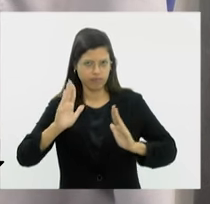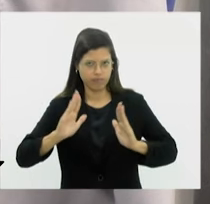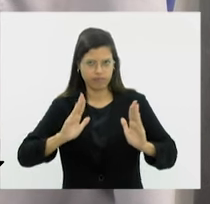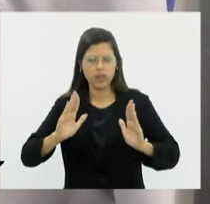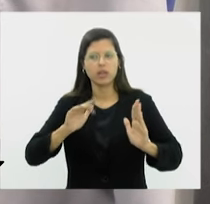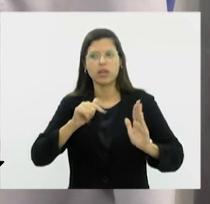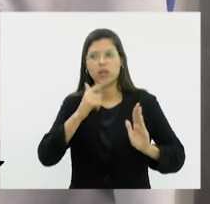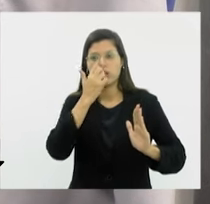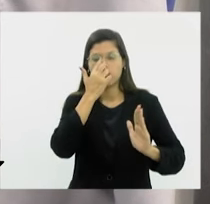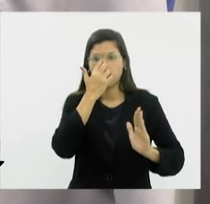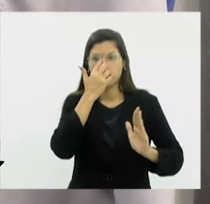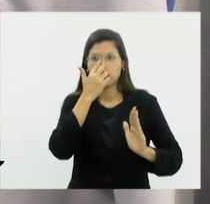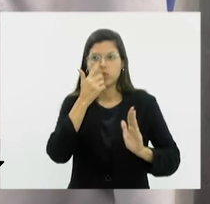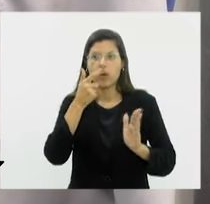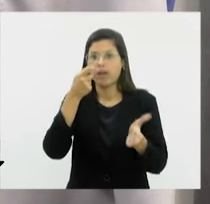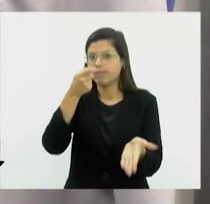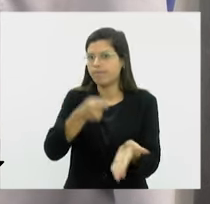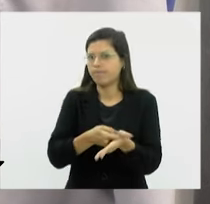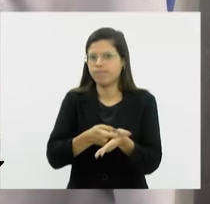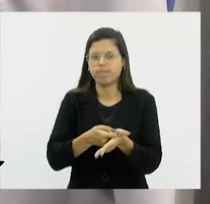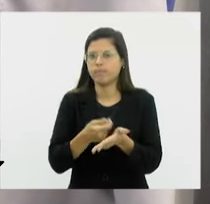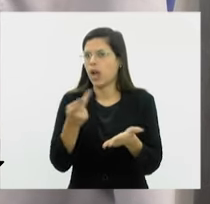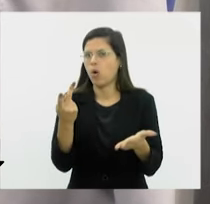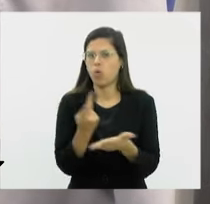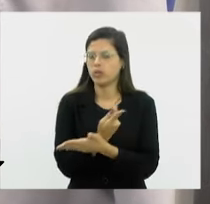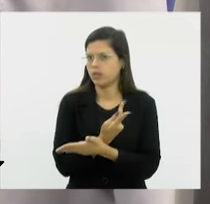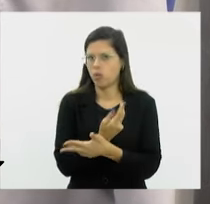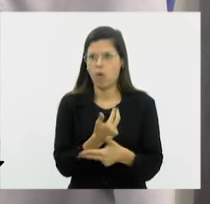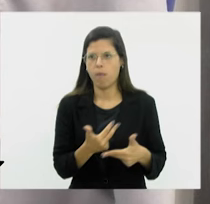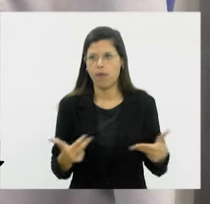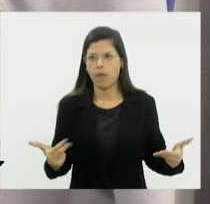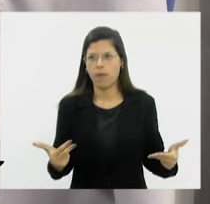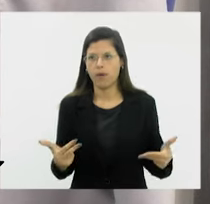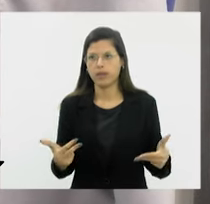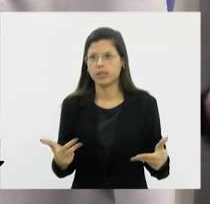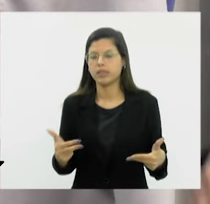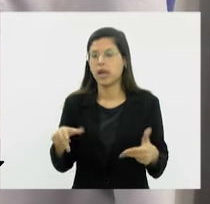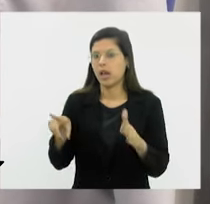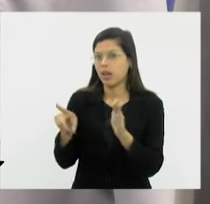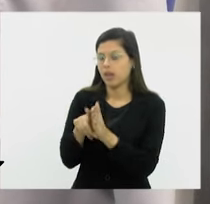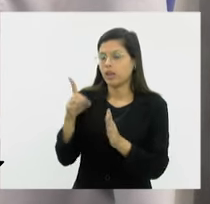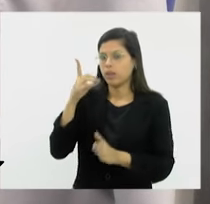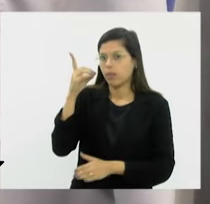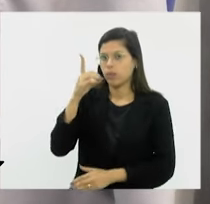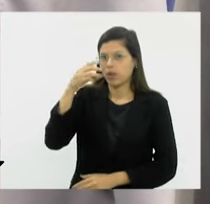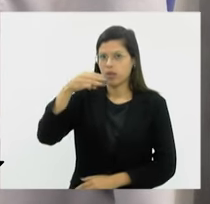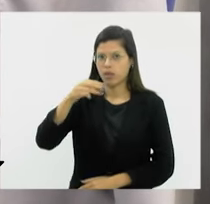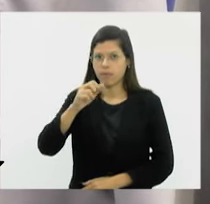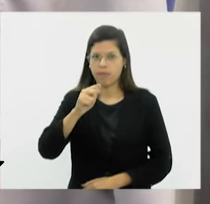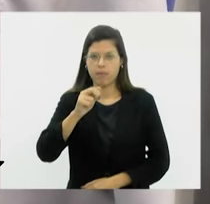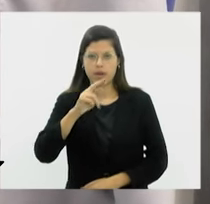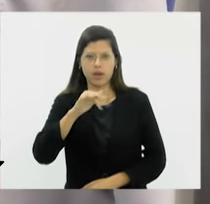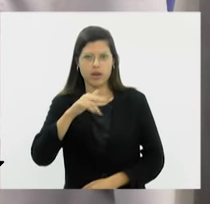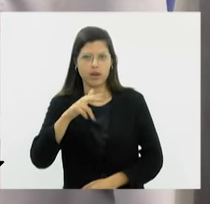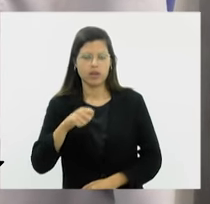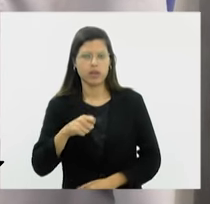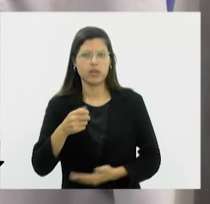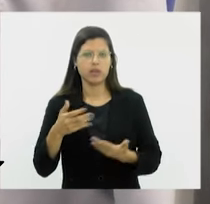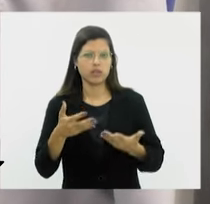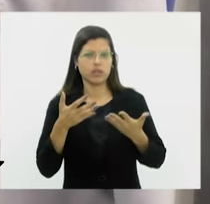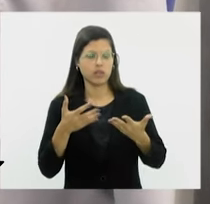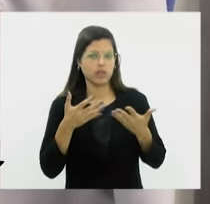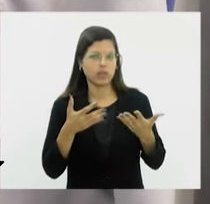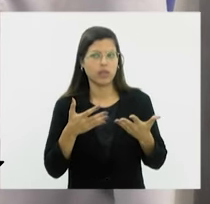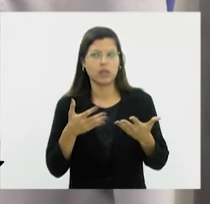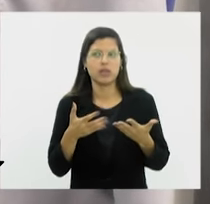anistia ela crava que houve ou não houve algo. A lei da deputada Marina, por mais que queira somente reconhecer numa